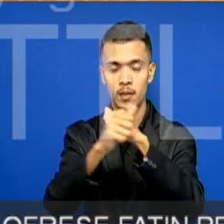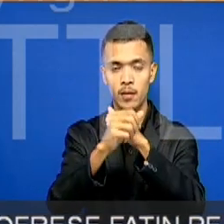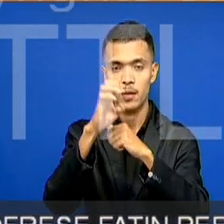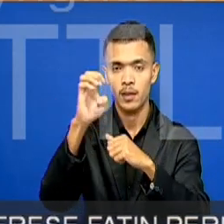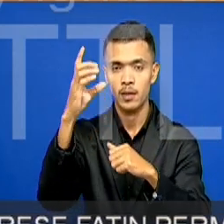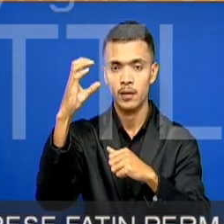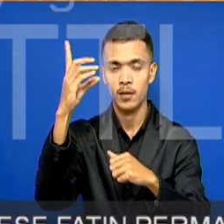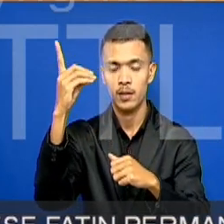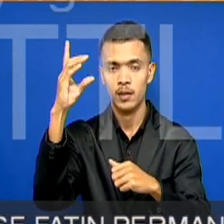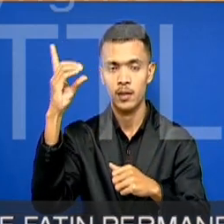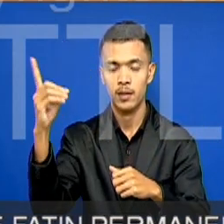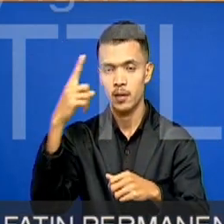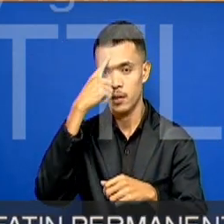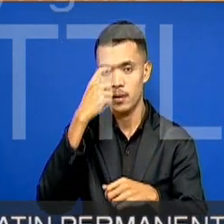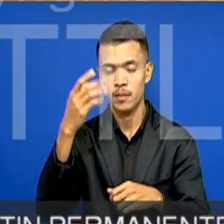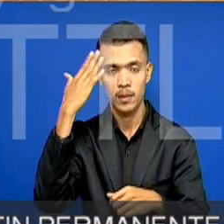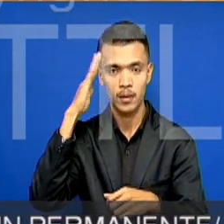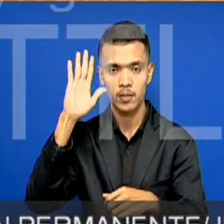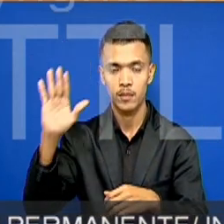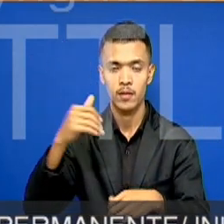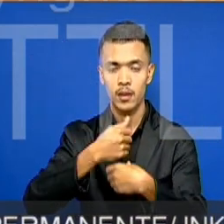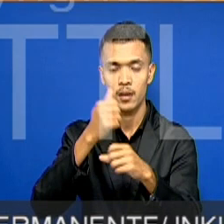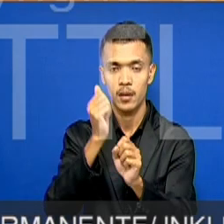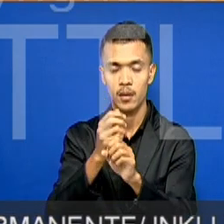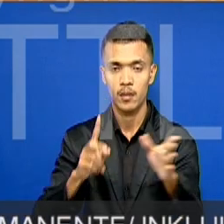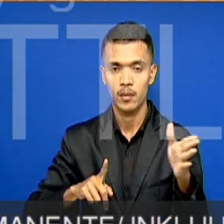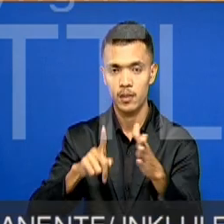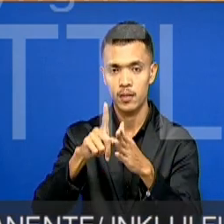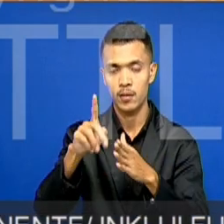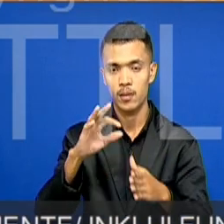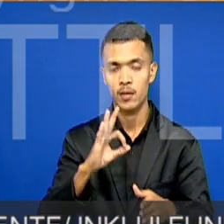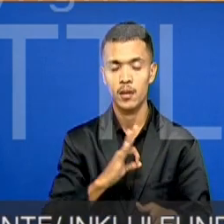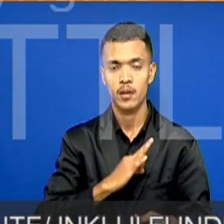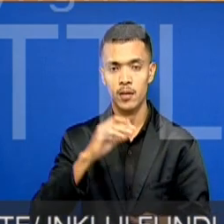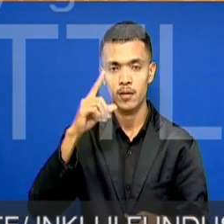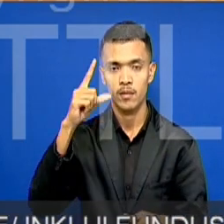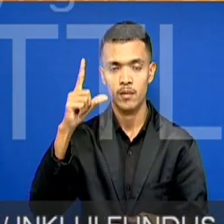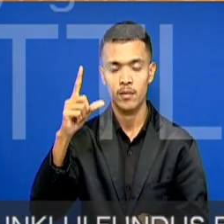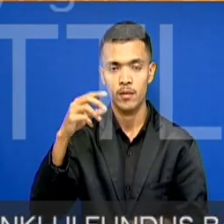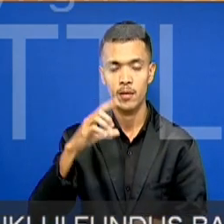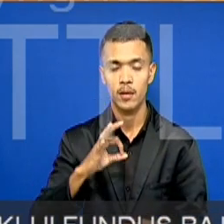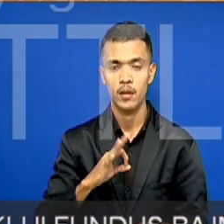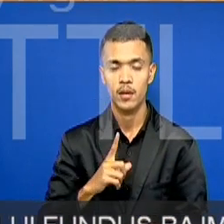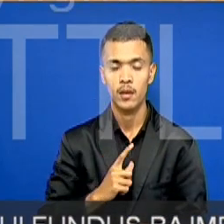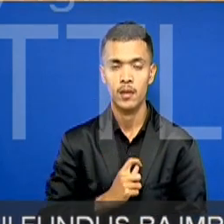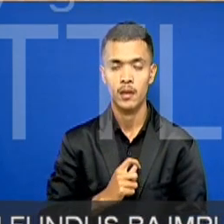ECDD Tamba desconfia comete caso Omesídiu hija Letefeho município Ermera.